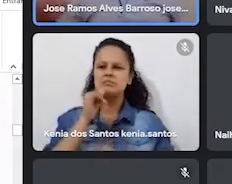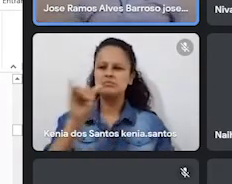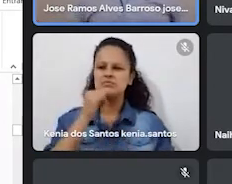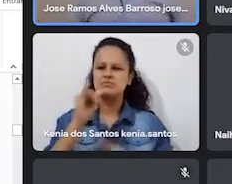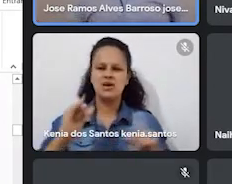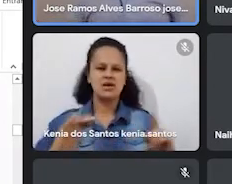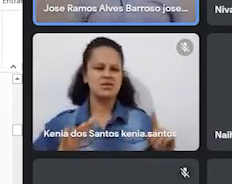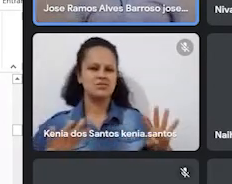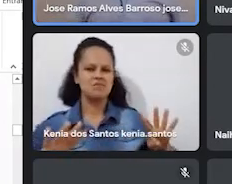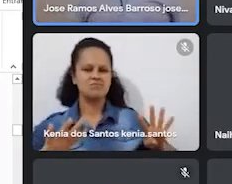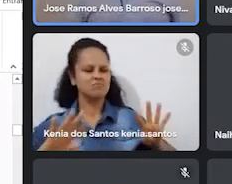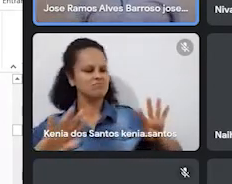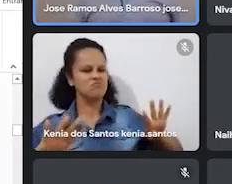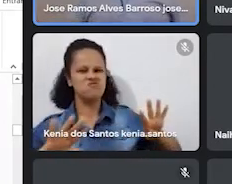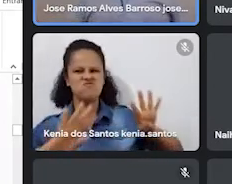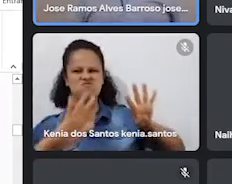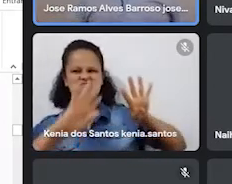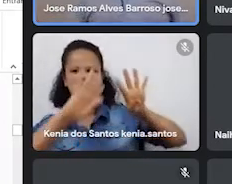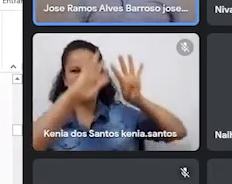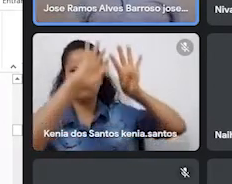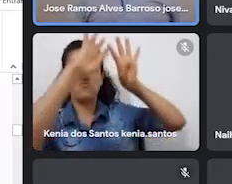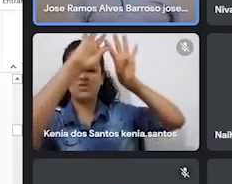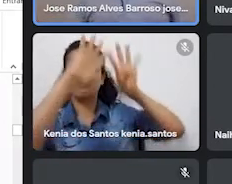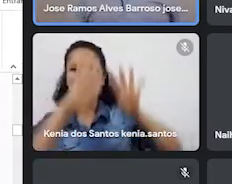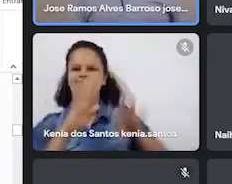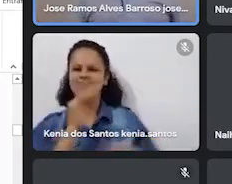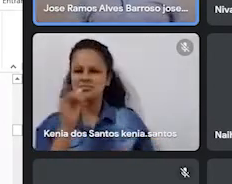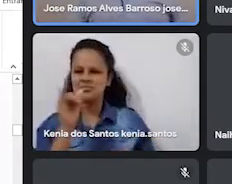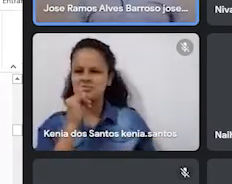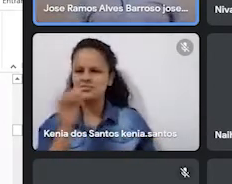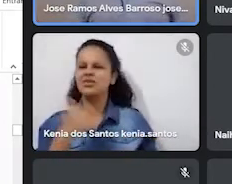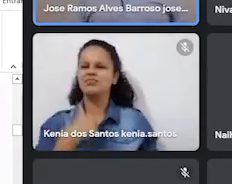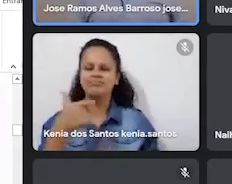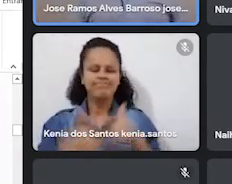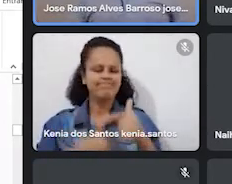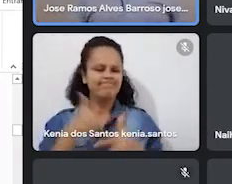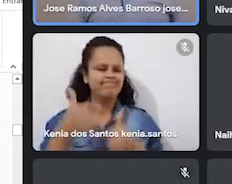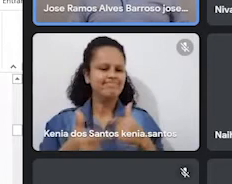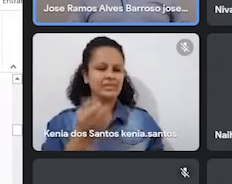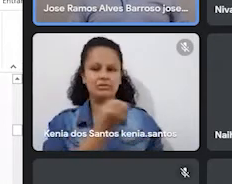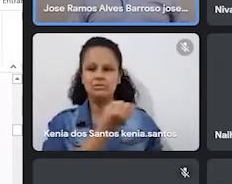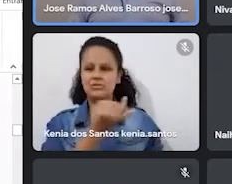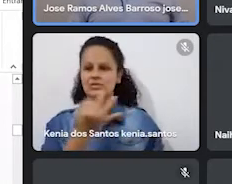fechando esses arcos, fechando esses curtos.